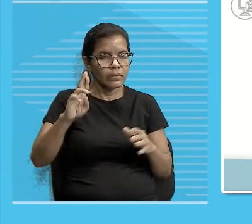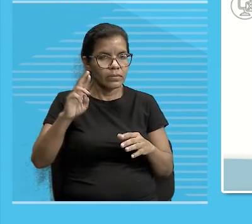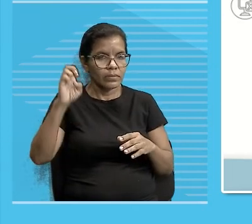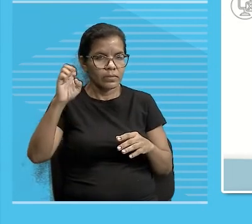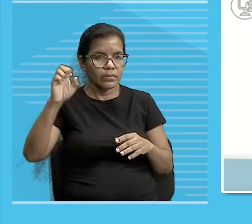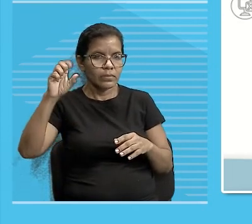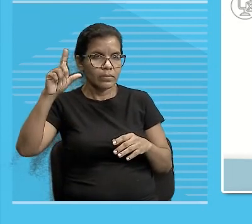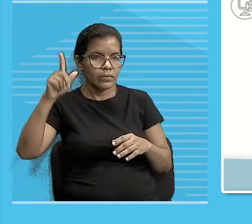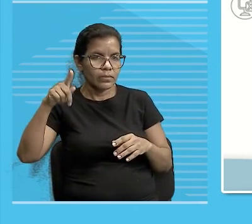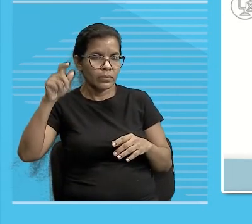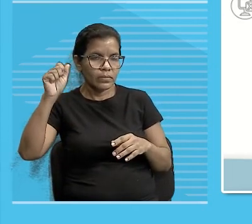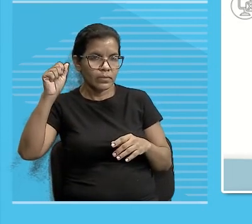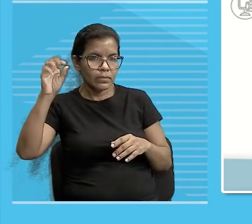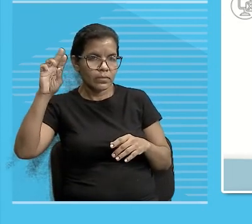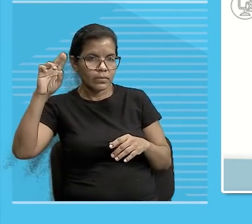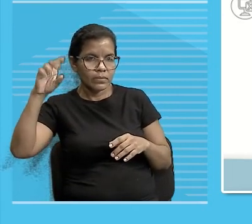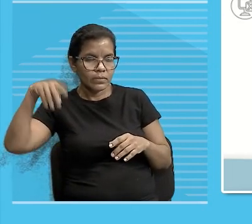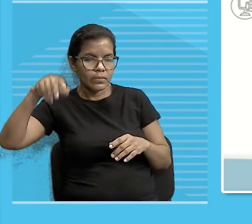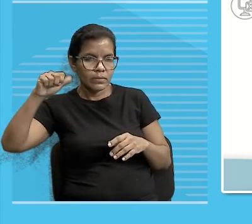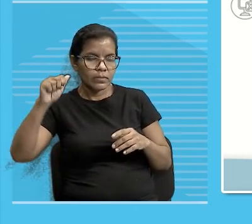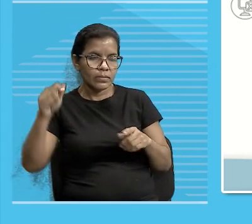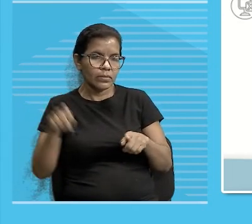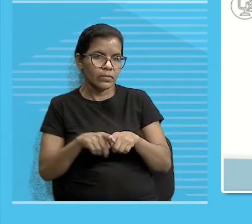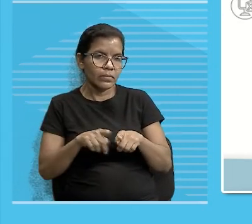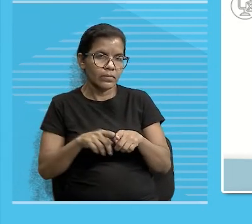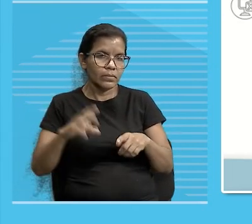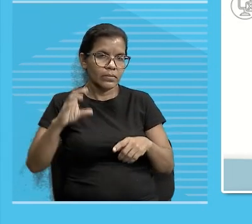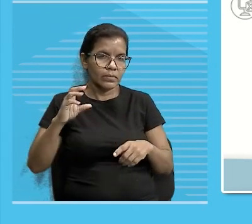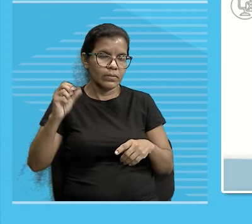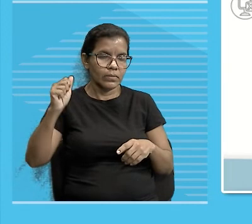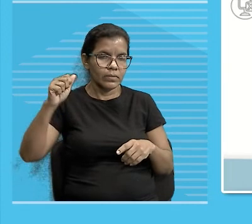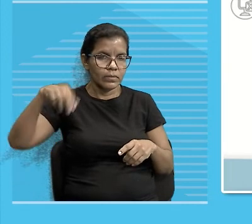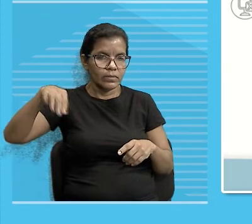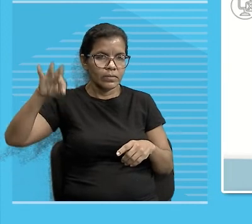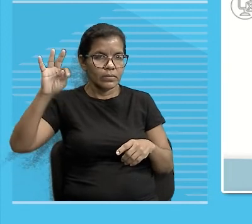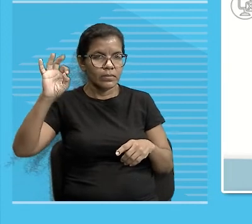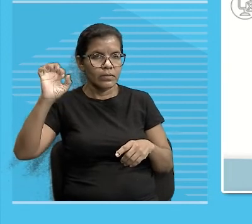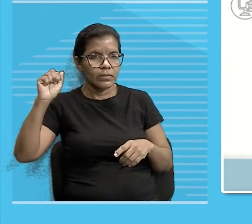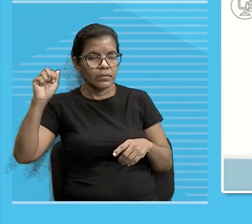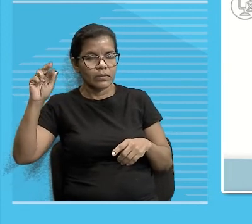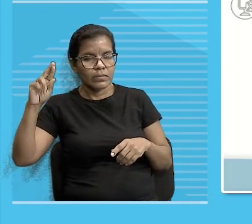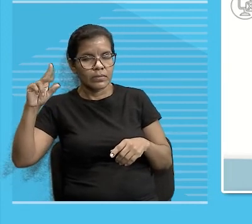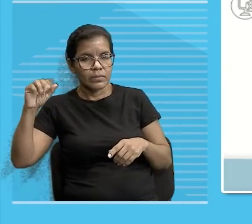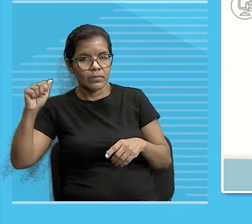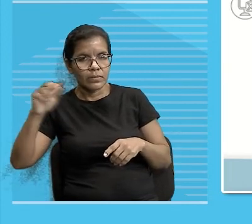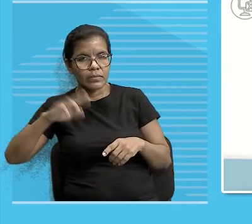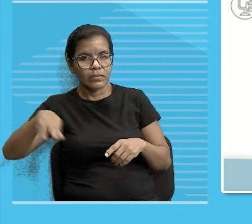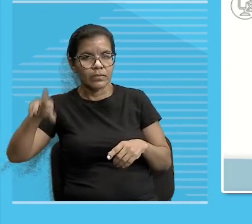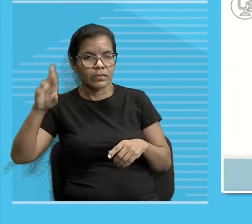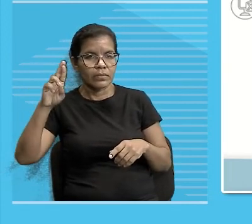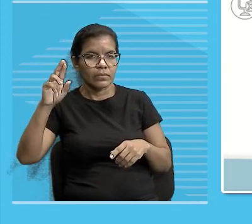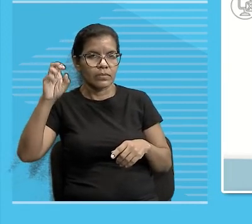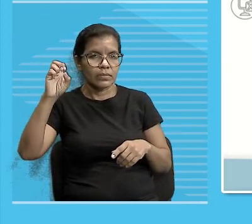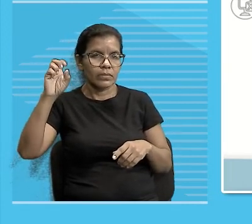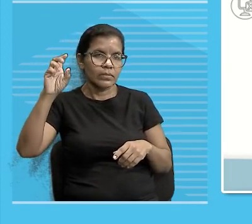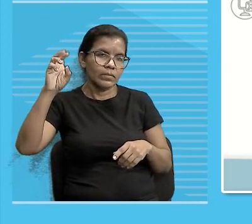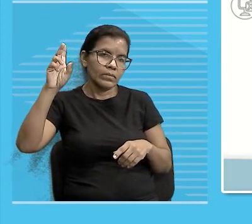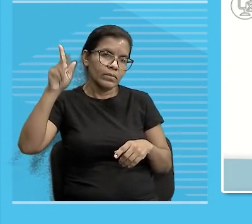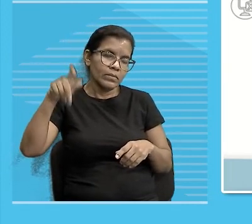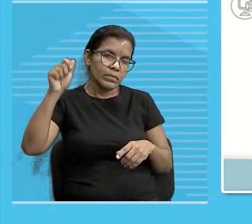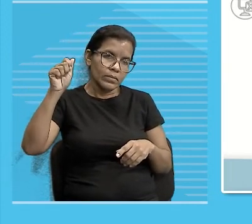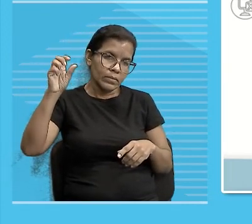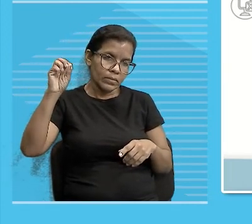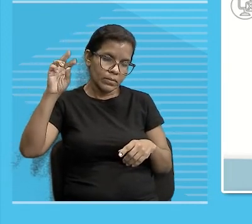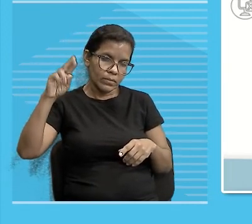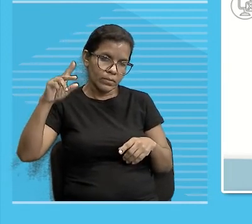conversou sobre isso, vimos que a igreja vai reagir à reforma protestante, contratando artistas, né,